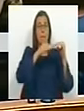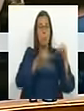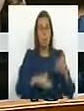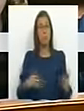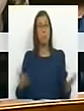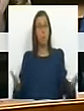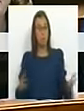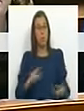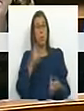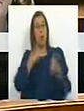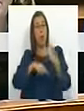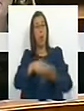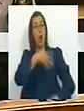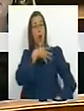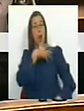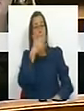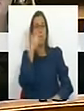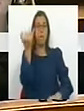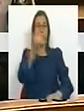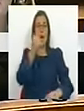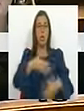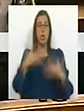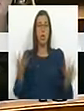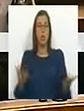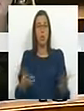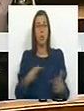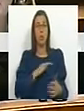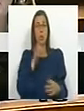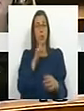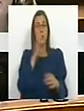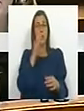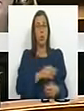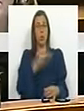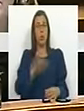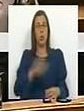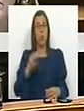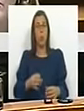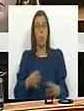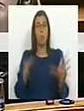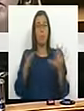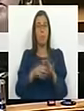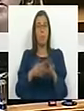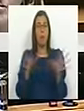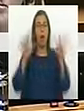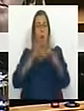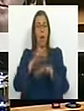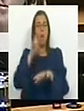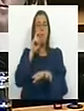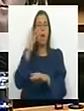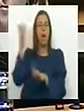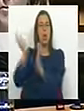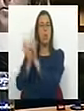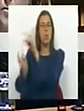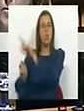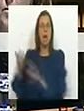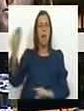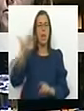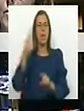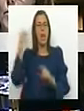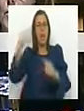sim, porque ao contrário do discurso de faz de conta, que aqui vêm os senhores todos os dias, sob a capa da proteção social, dos